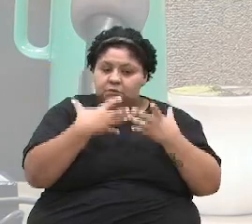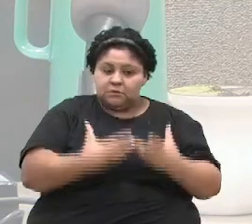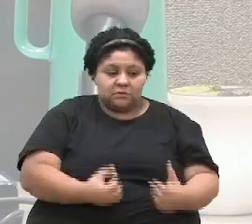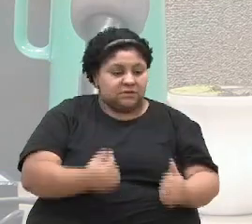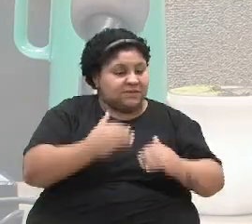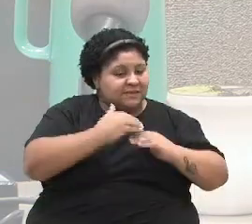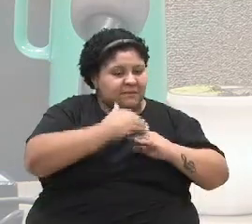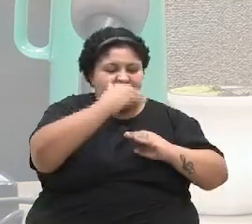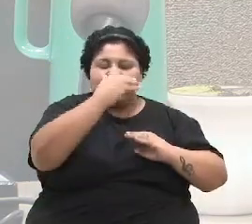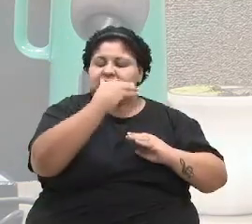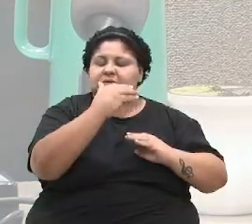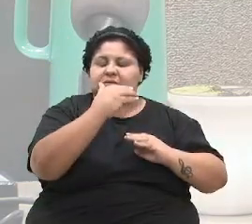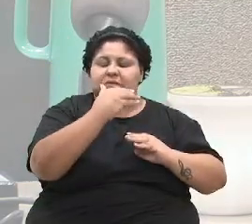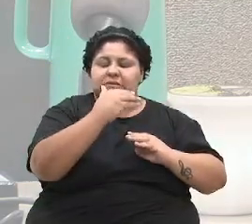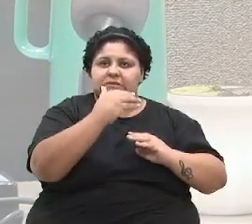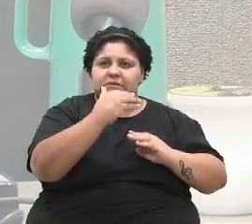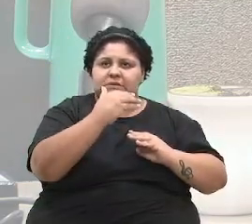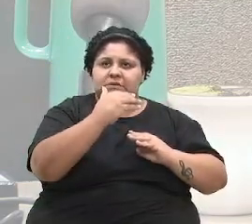tipo de